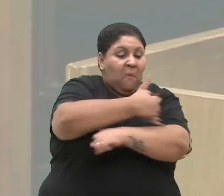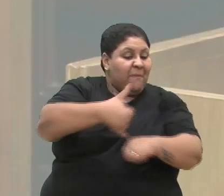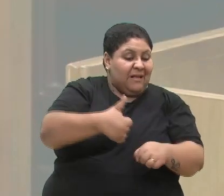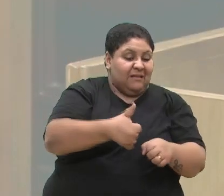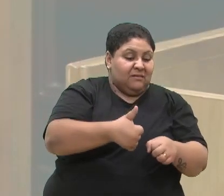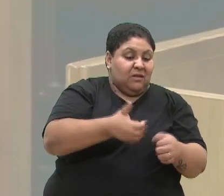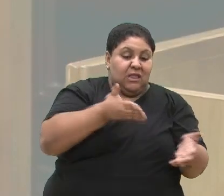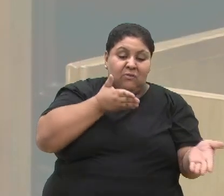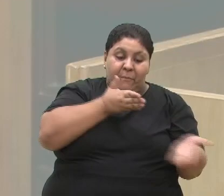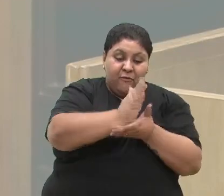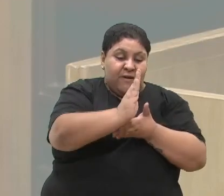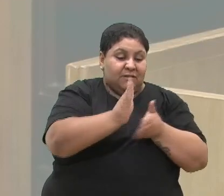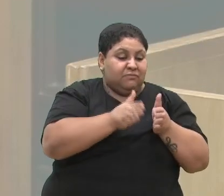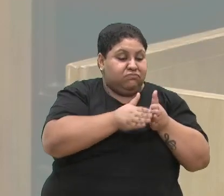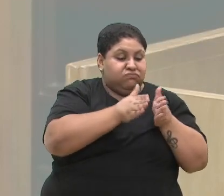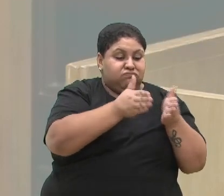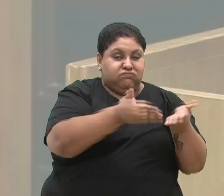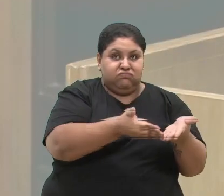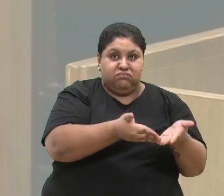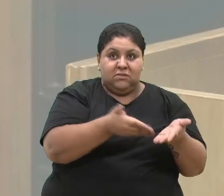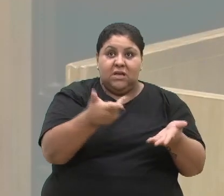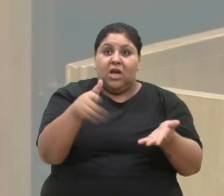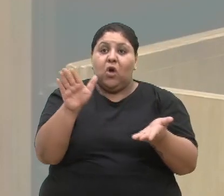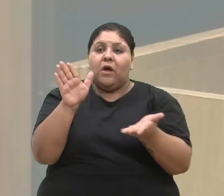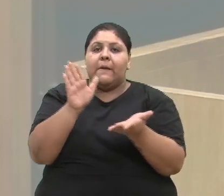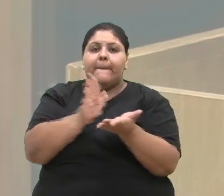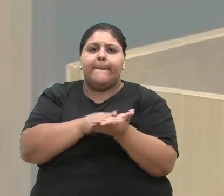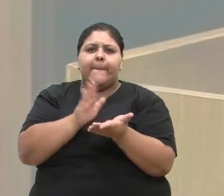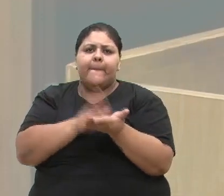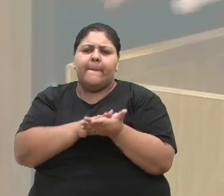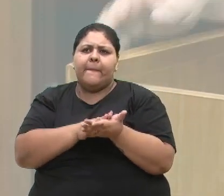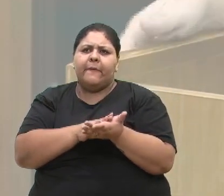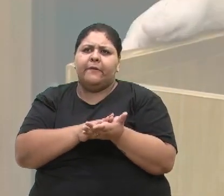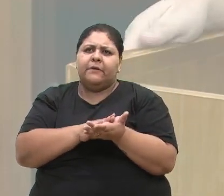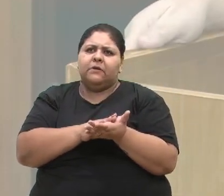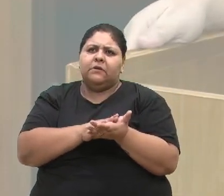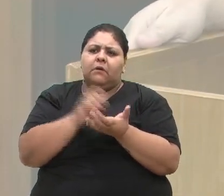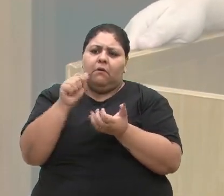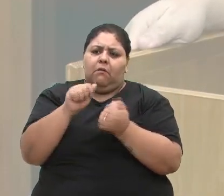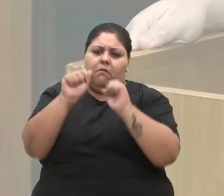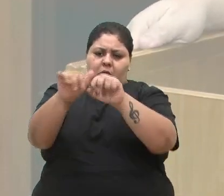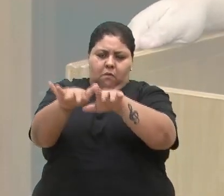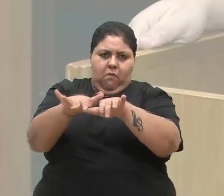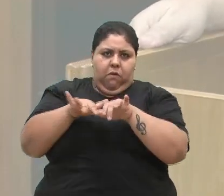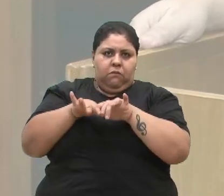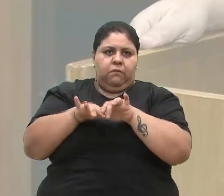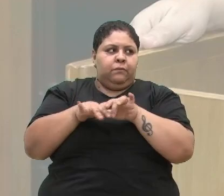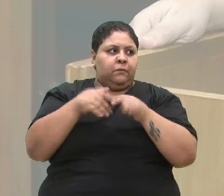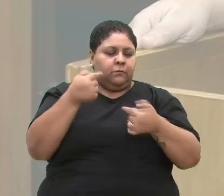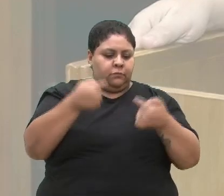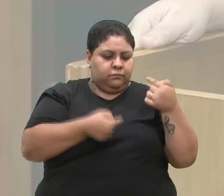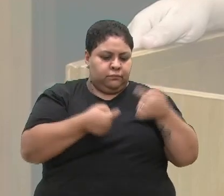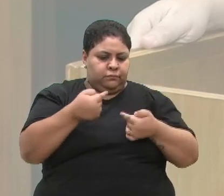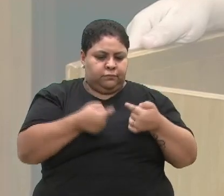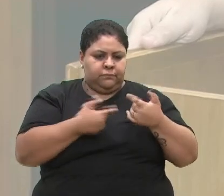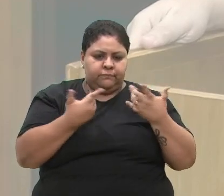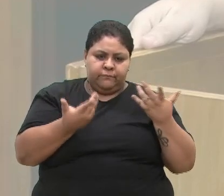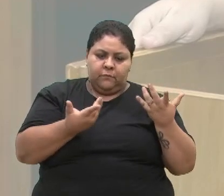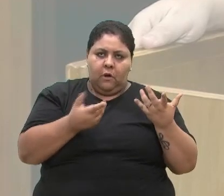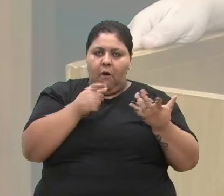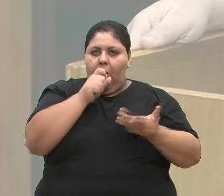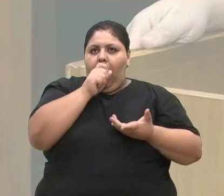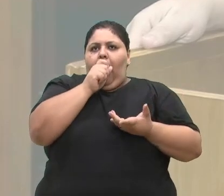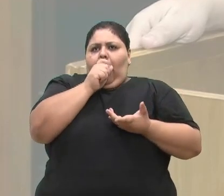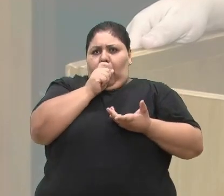comissões e que o senhor propôs agora de trazer para o plenário para a gente poder debater e ser aqui